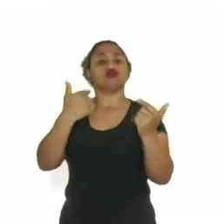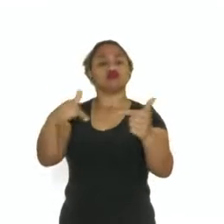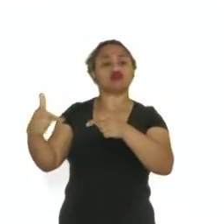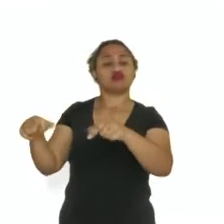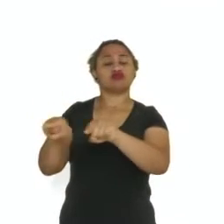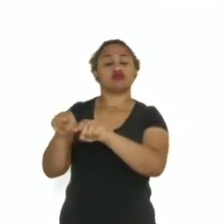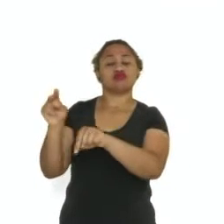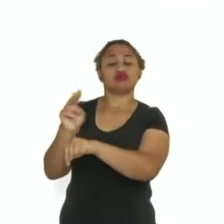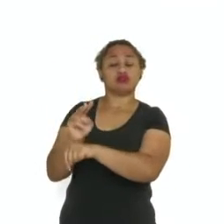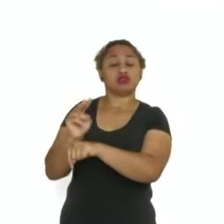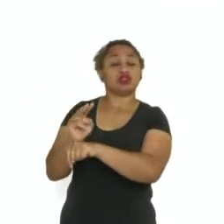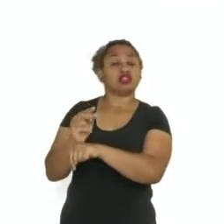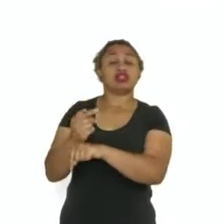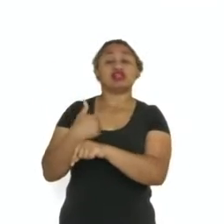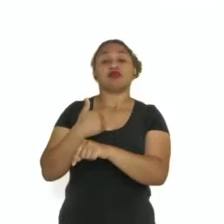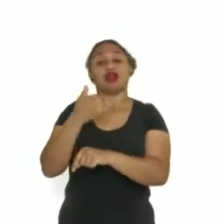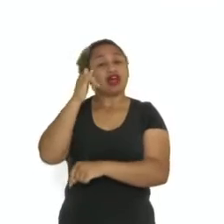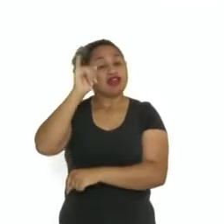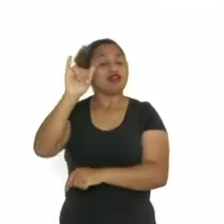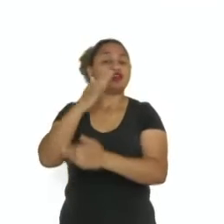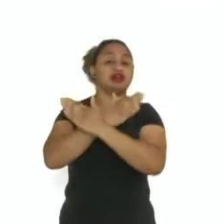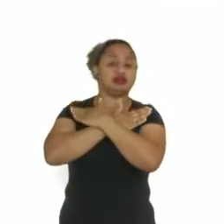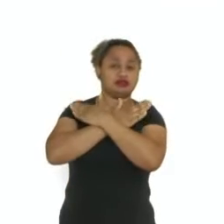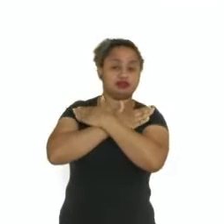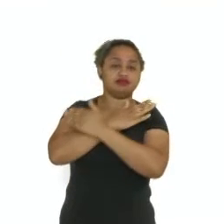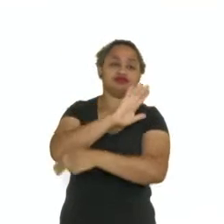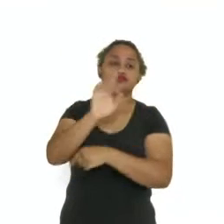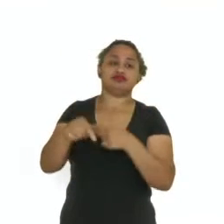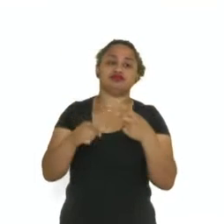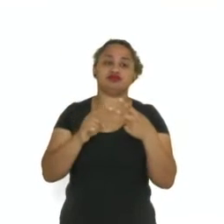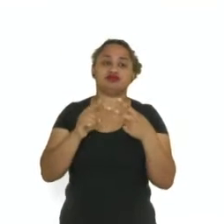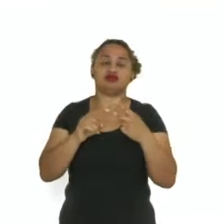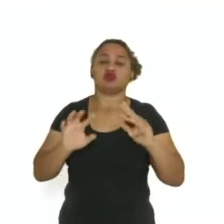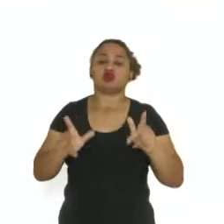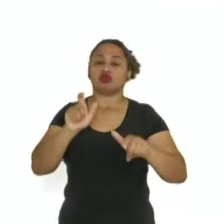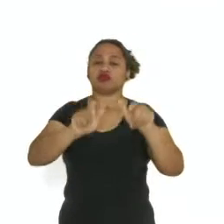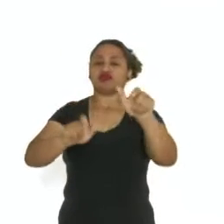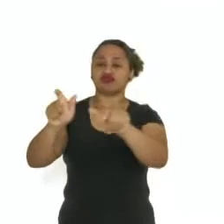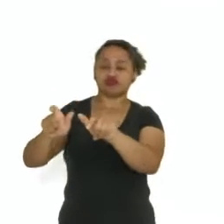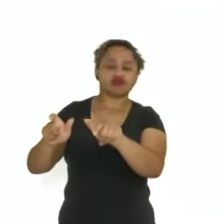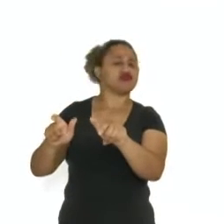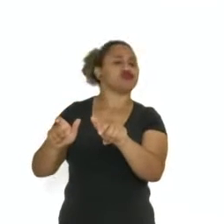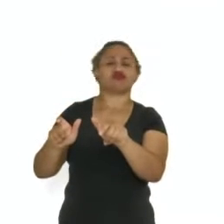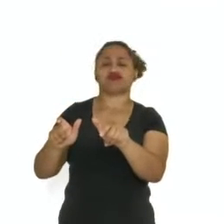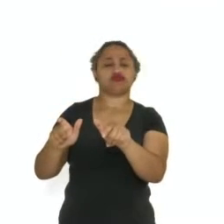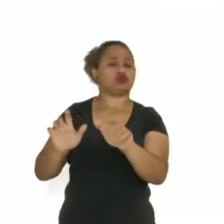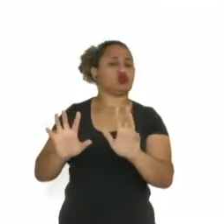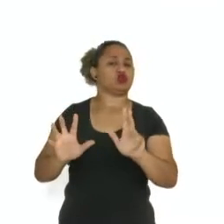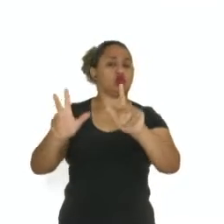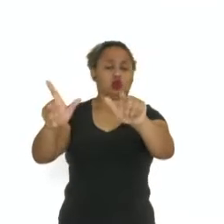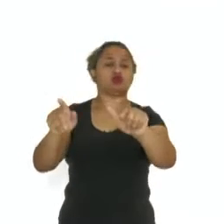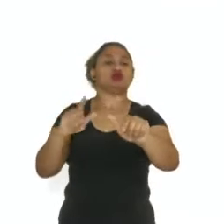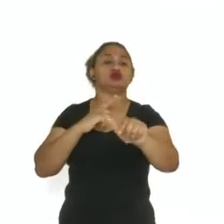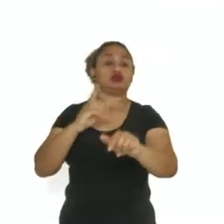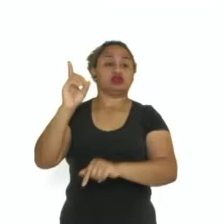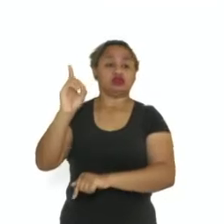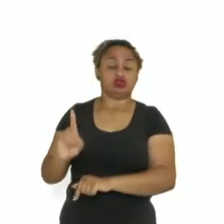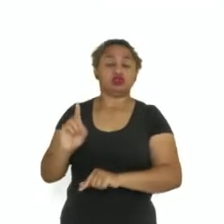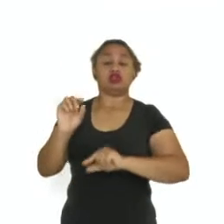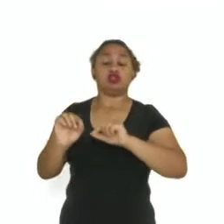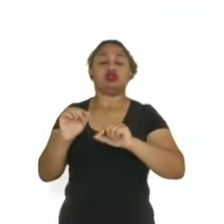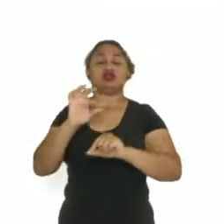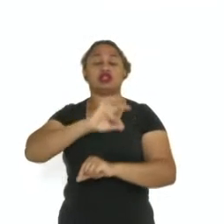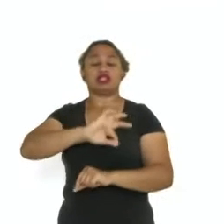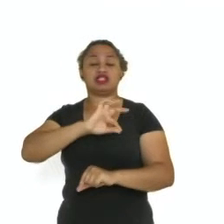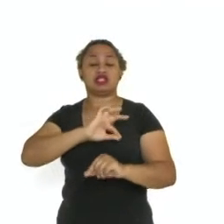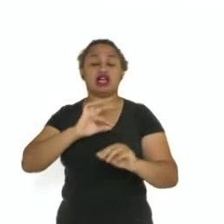proteção contra o desemprego. 2. Todo ser humano, sem qualquer distinção, tem direito à igual remuneração